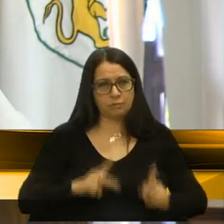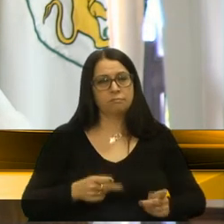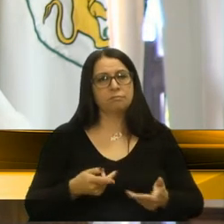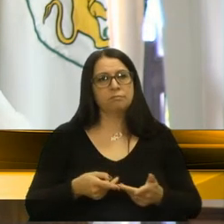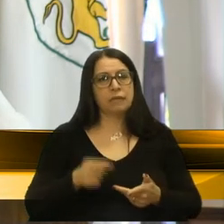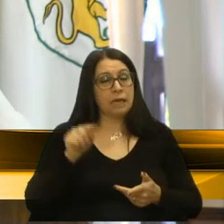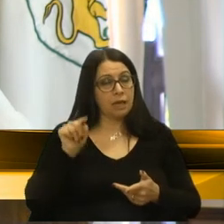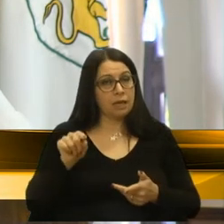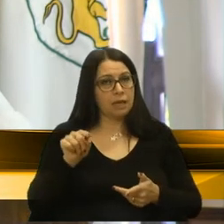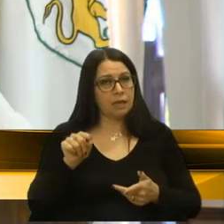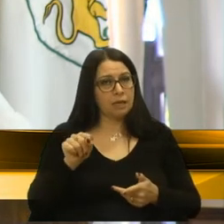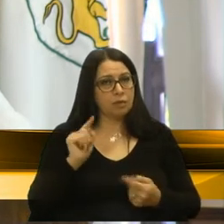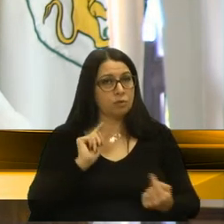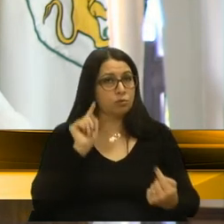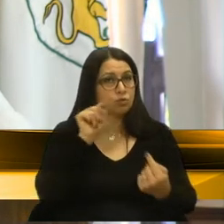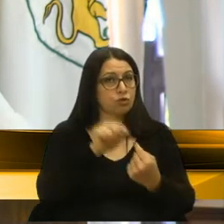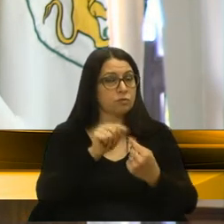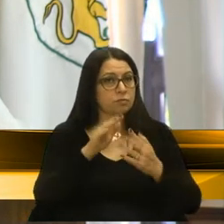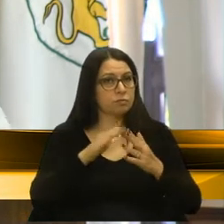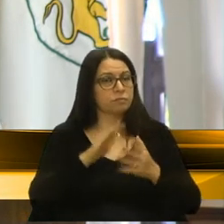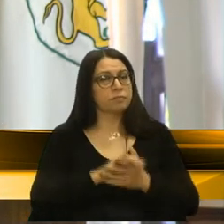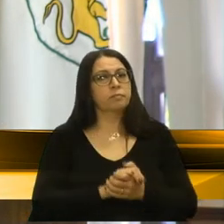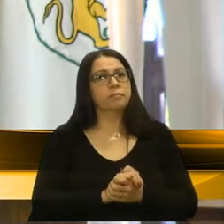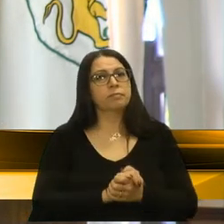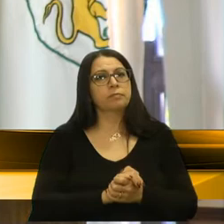É esse o nosso intuito de estar aqui nessa casa.